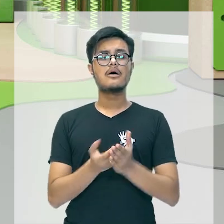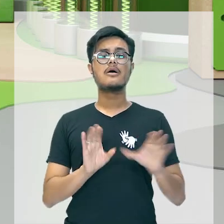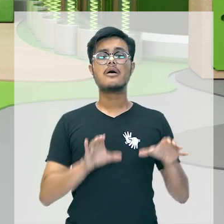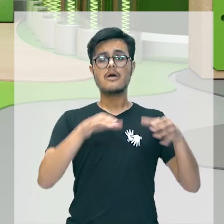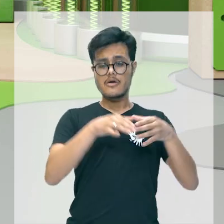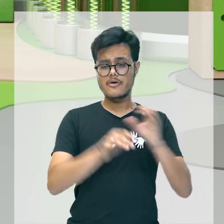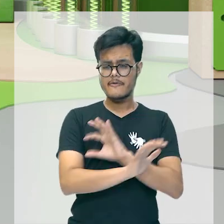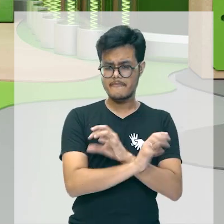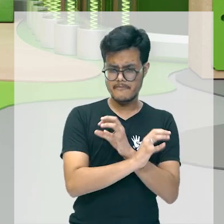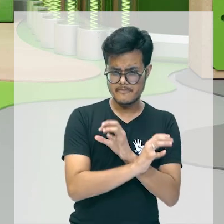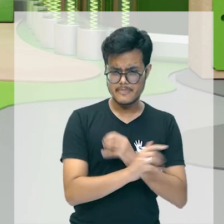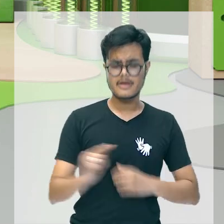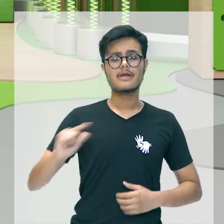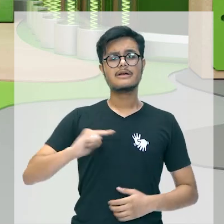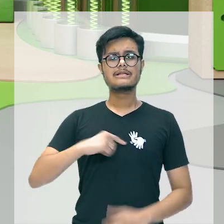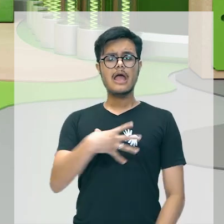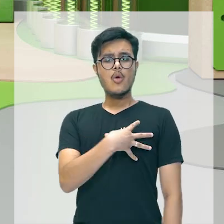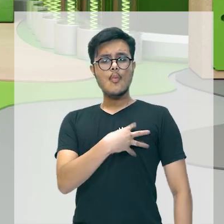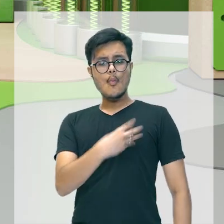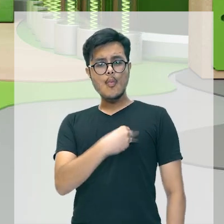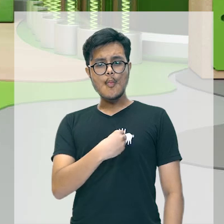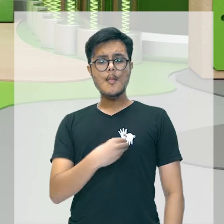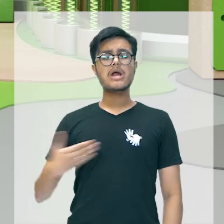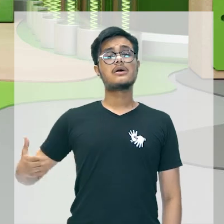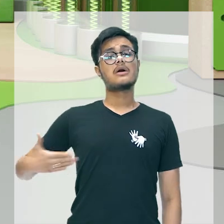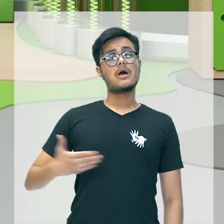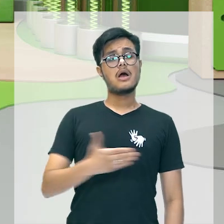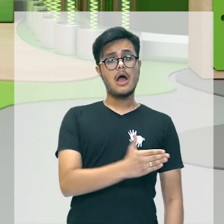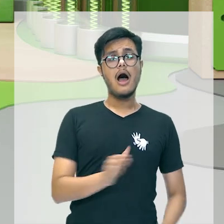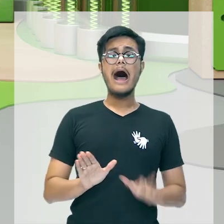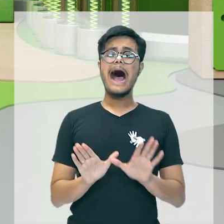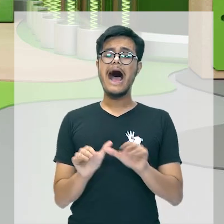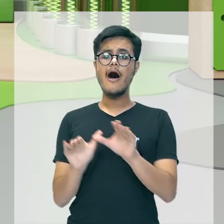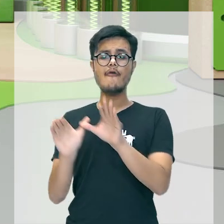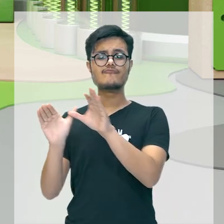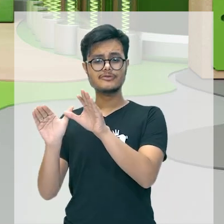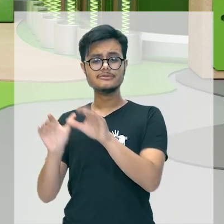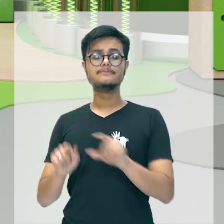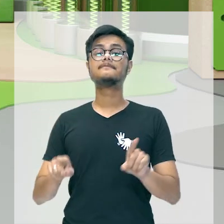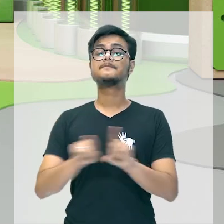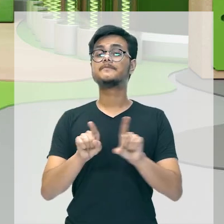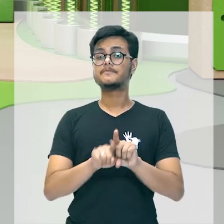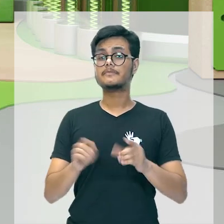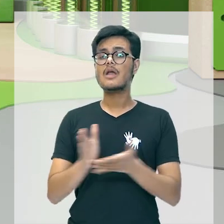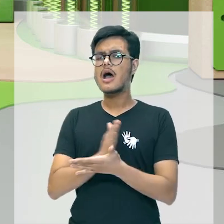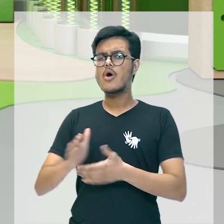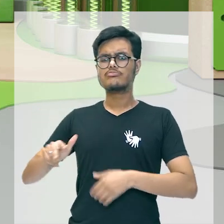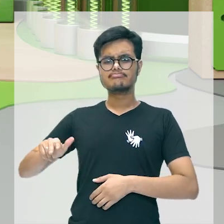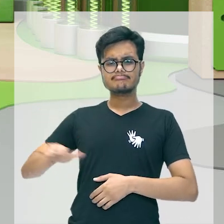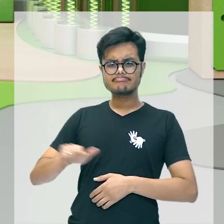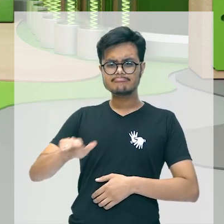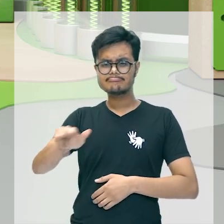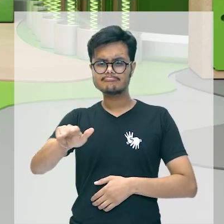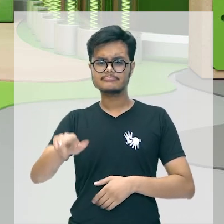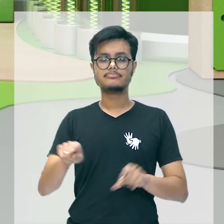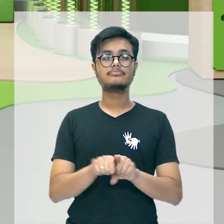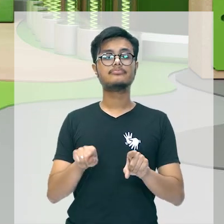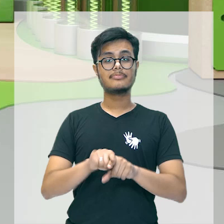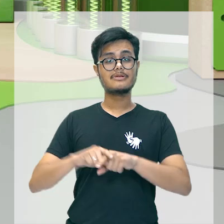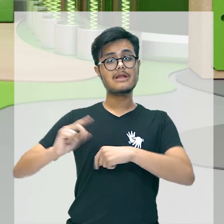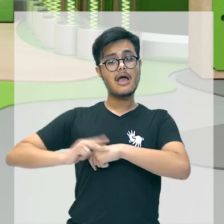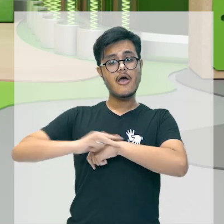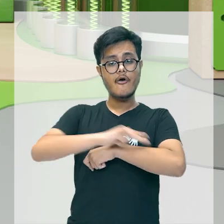grupo dos vertebrados, que são mamíferos, peixes, aves, nós temos aí os répteis e também os anfíbios,